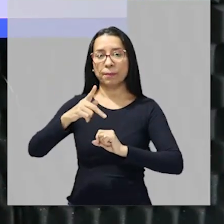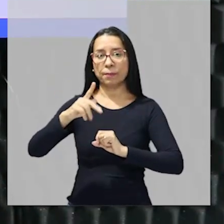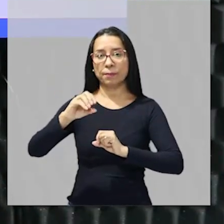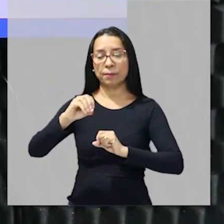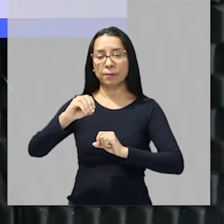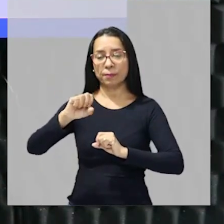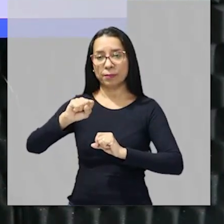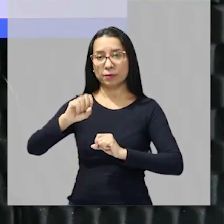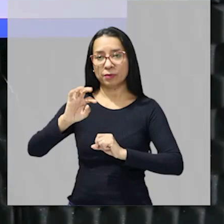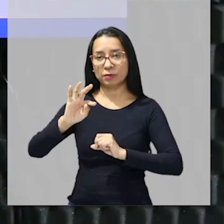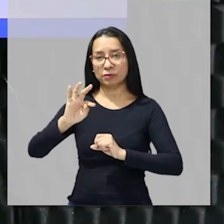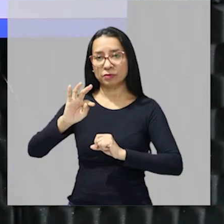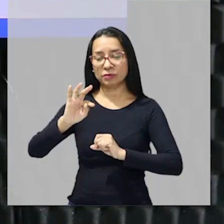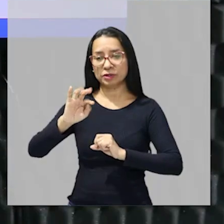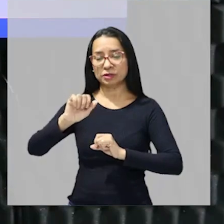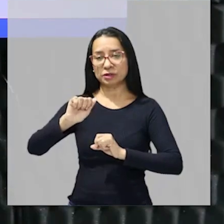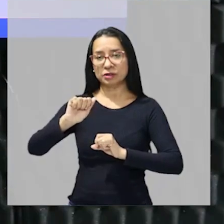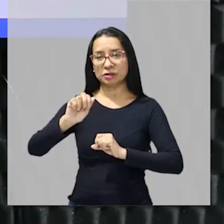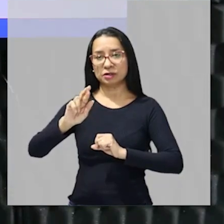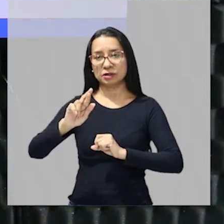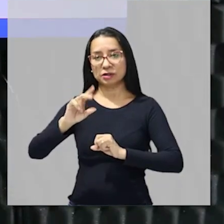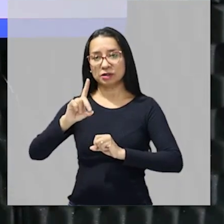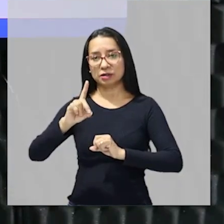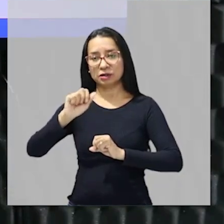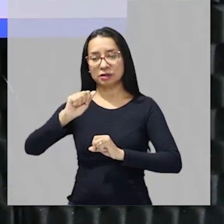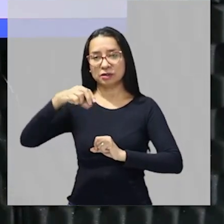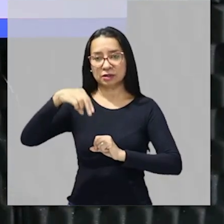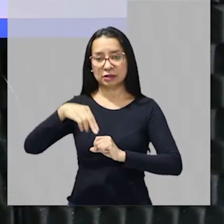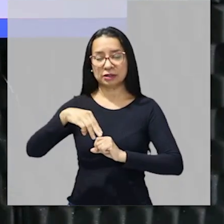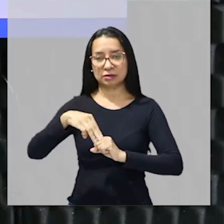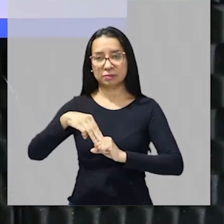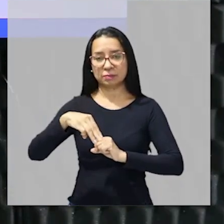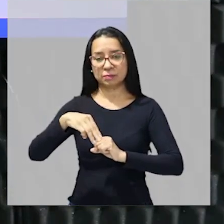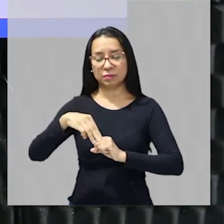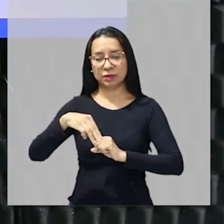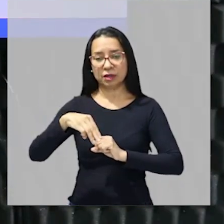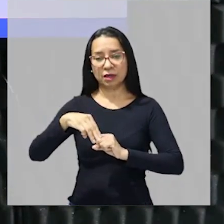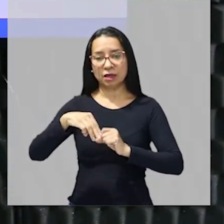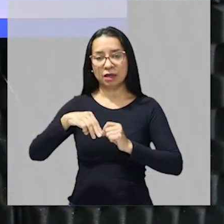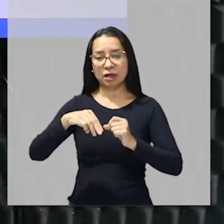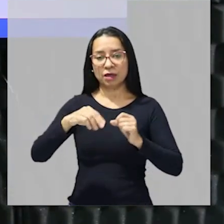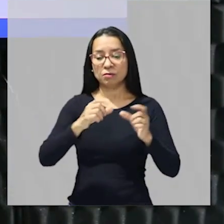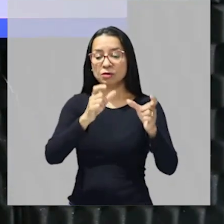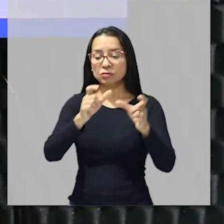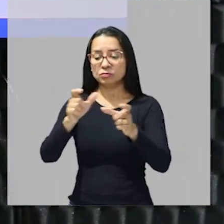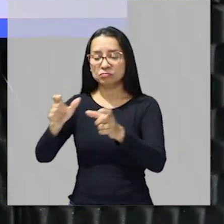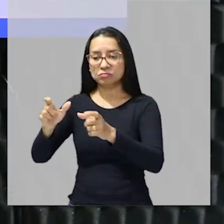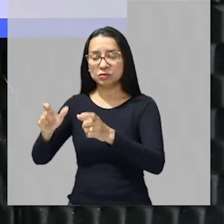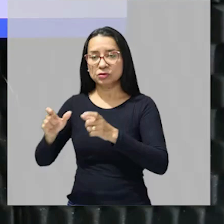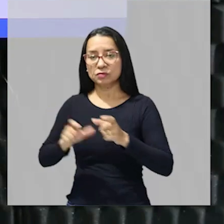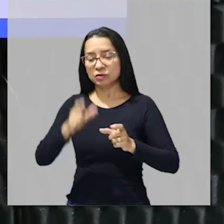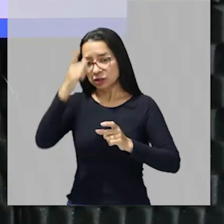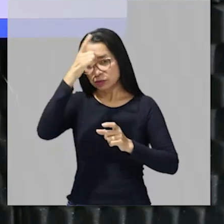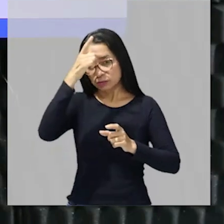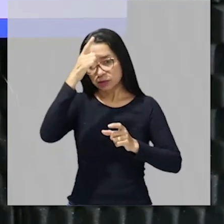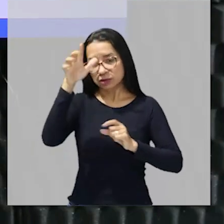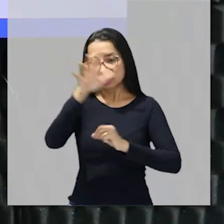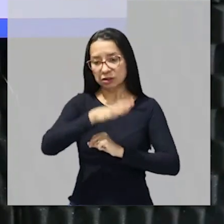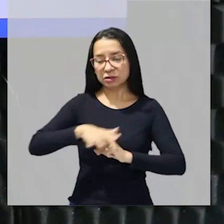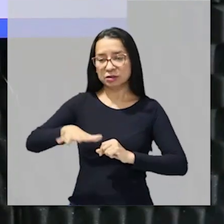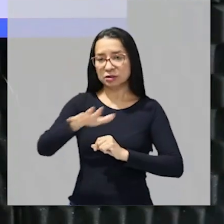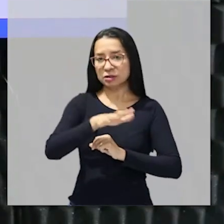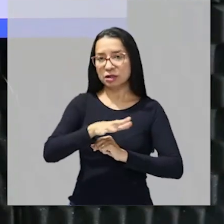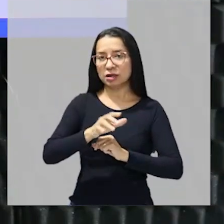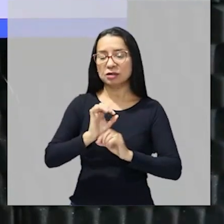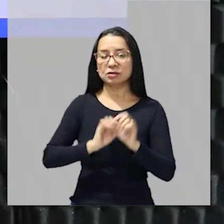conferência ela irá dividir a Alemanha em área de influência. A conferência vai dividir a